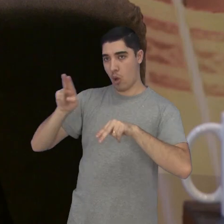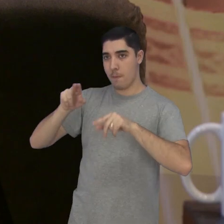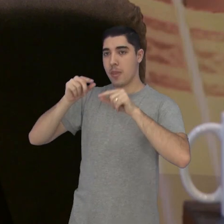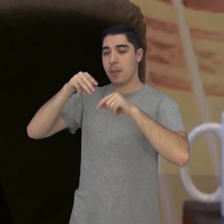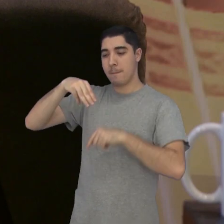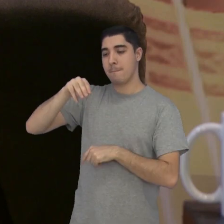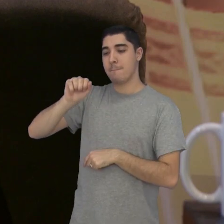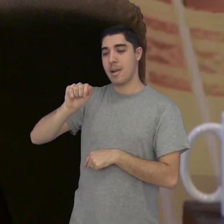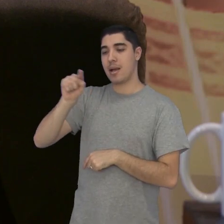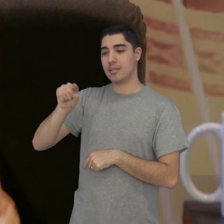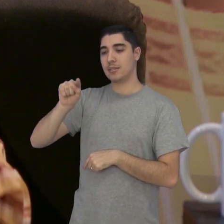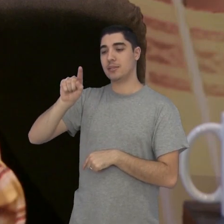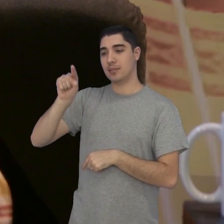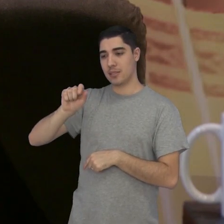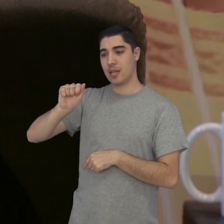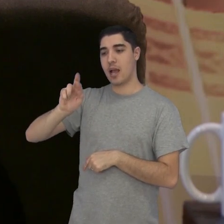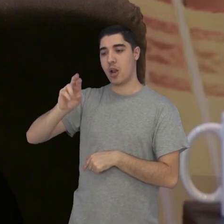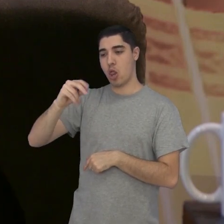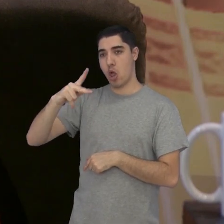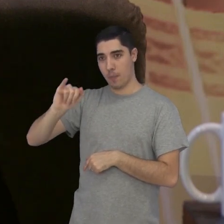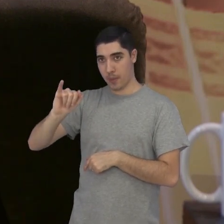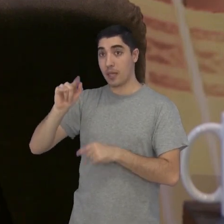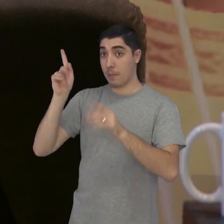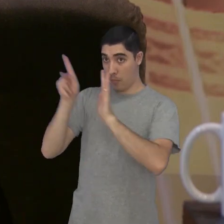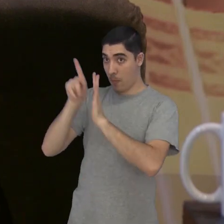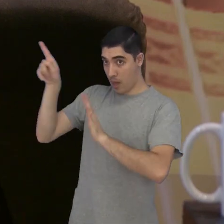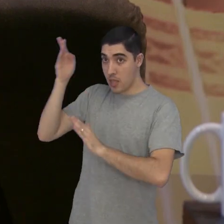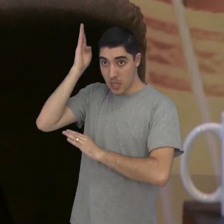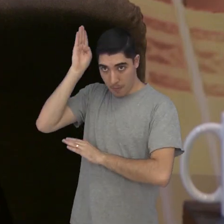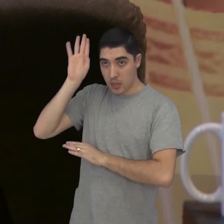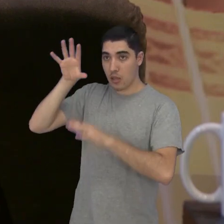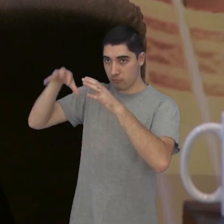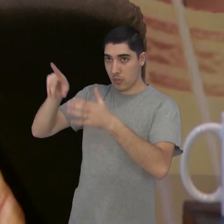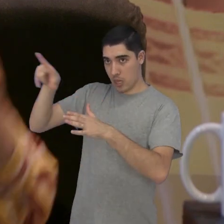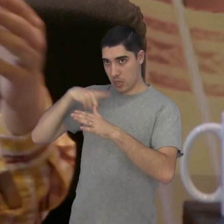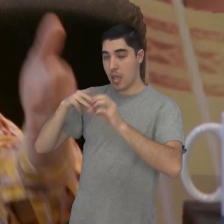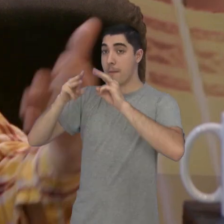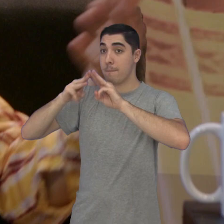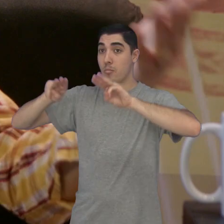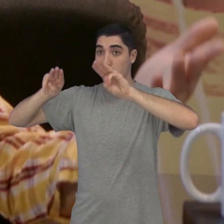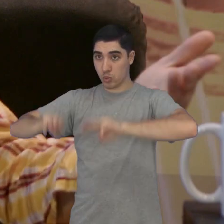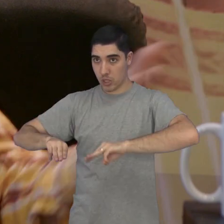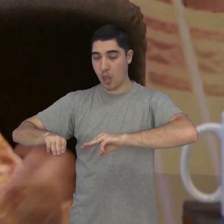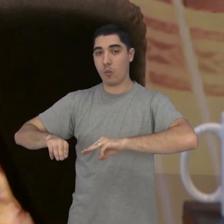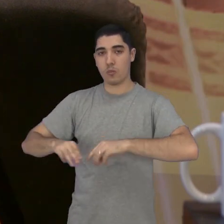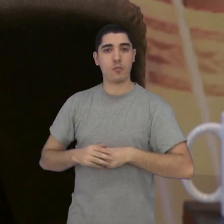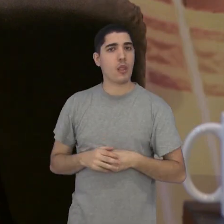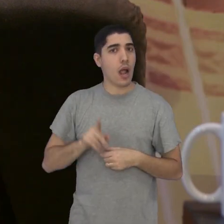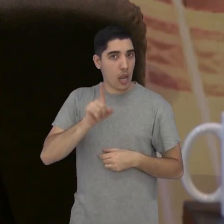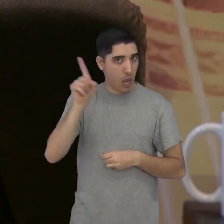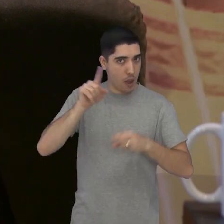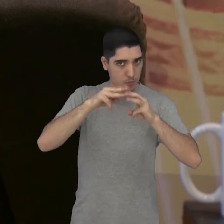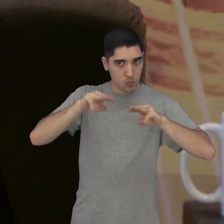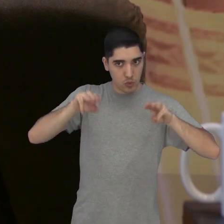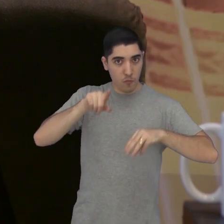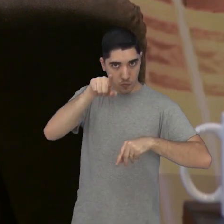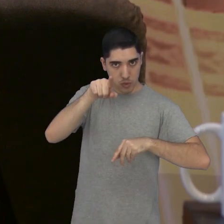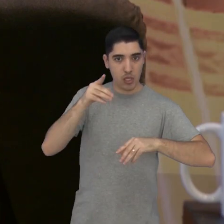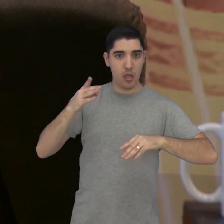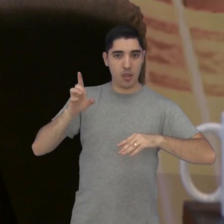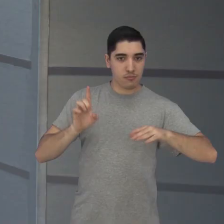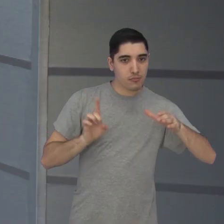de Taubaté, que é o maior centro de pesquisas de histórias do Mazzaropi, onde tem o Museu do Mazzaropi. Lá